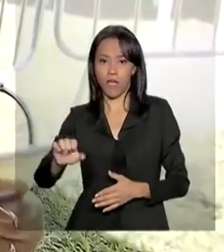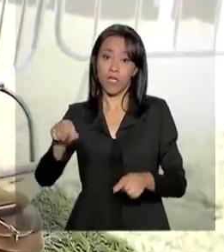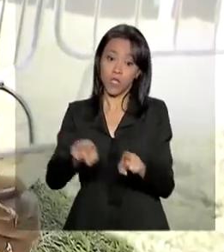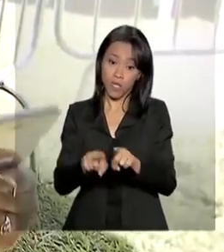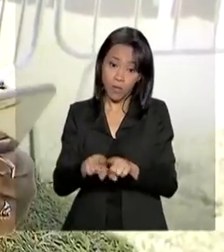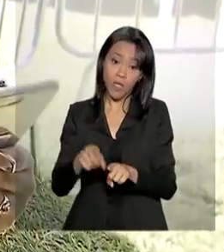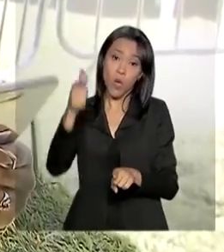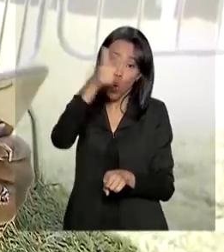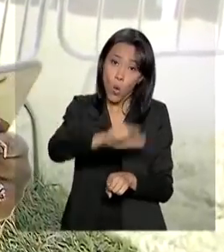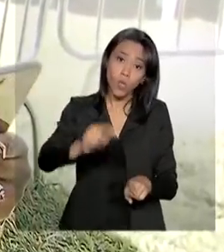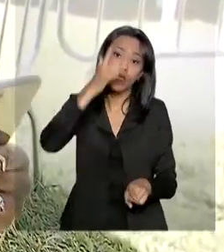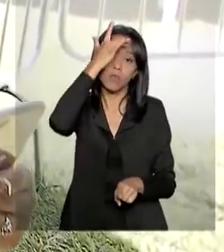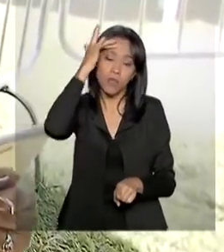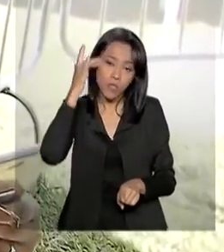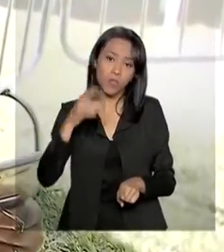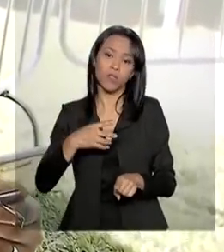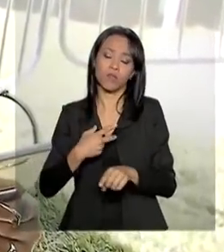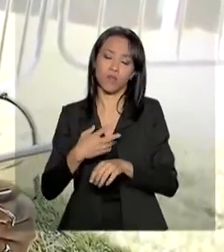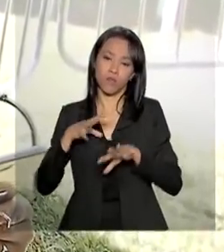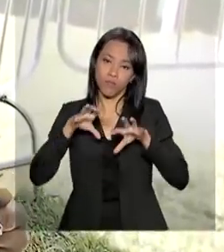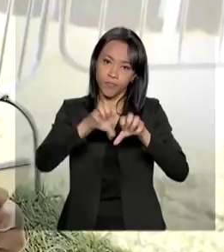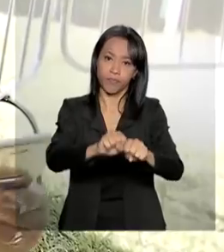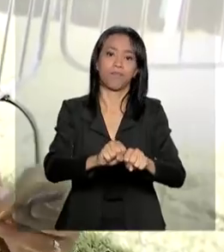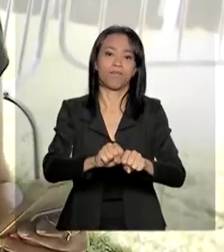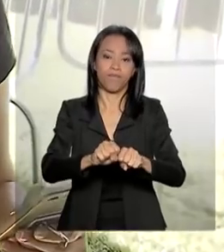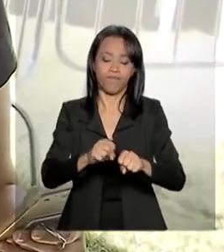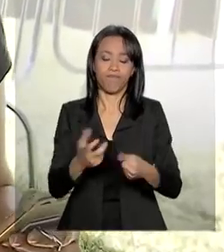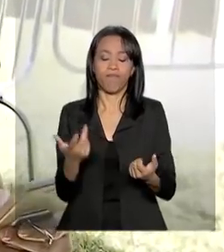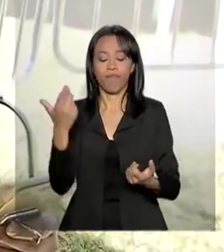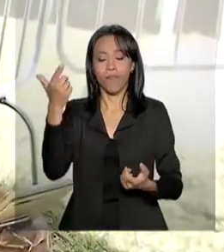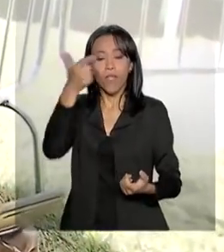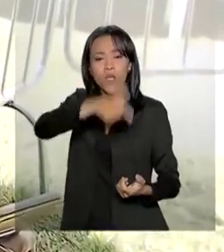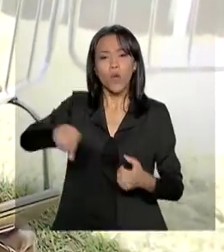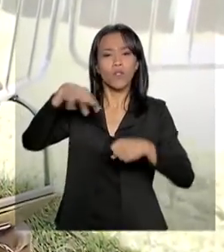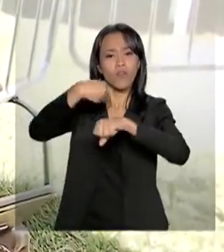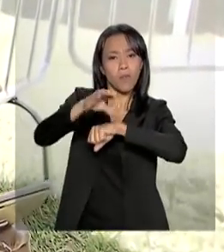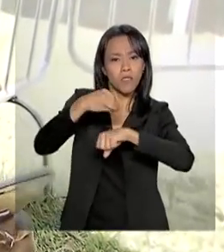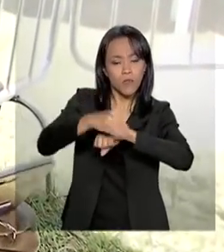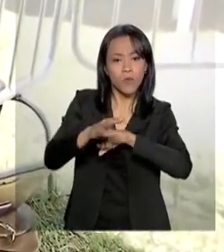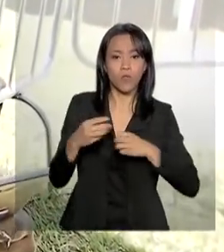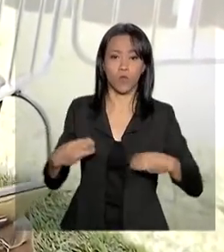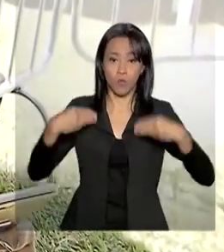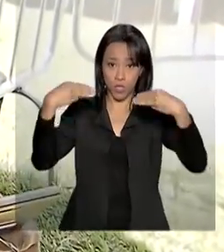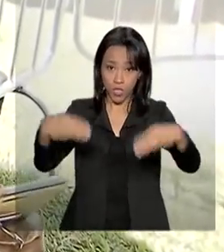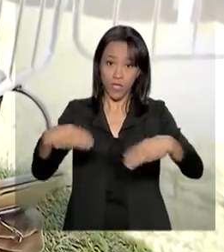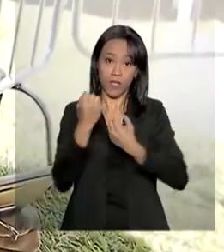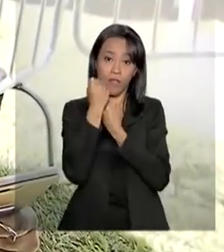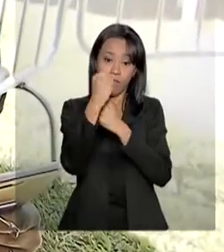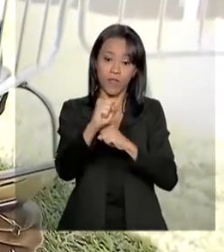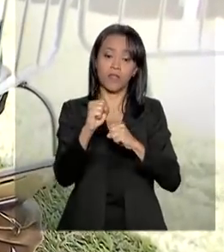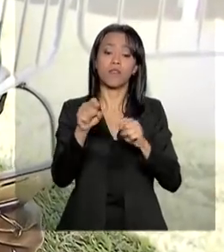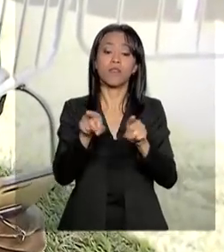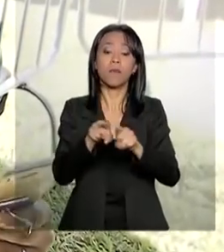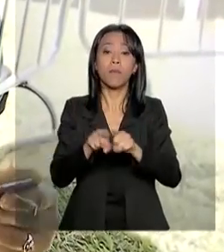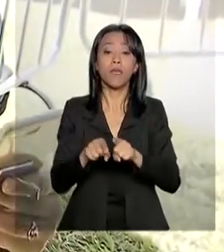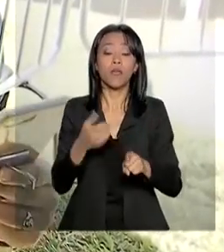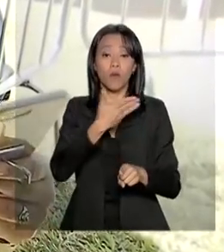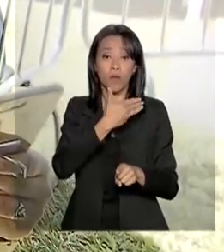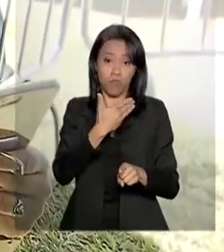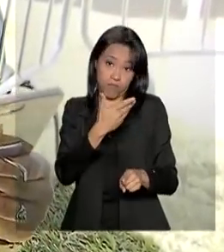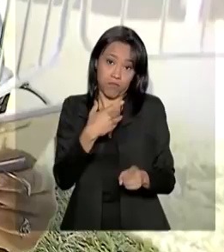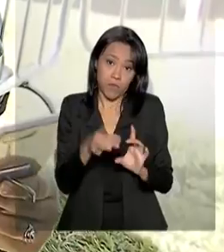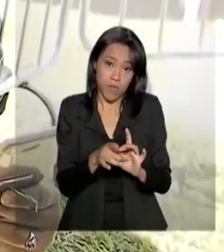para pessoas ligadas a essas empresas. E outra informação, o Ministério da Defesa pôs à disposição do governo de Minas